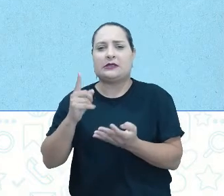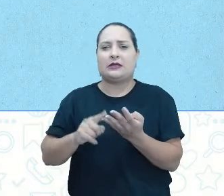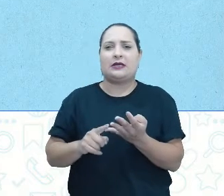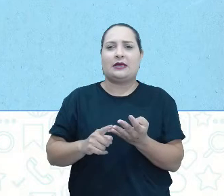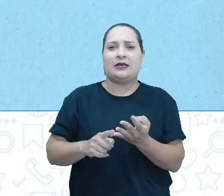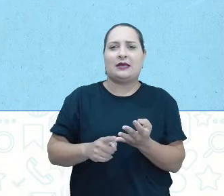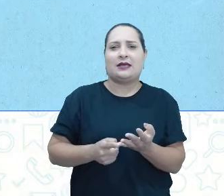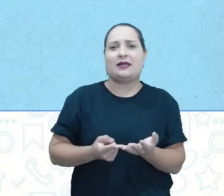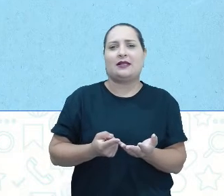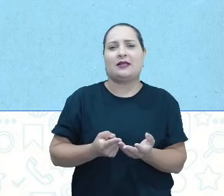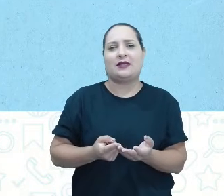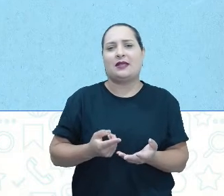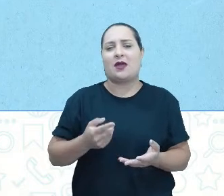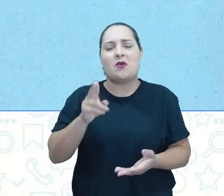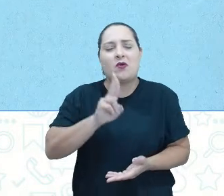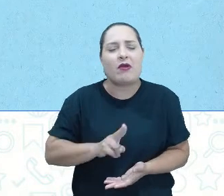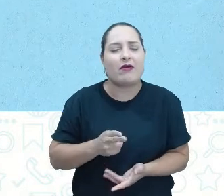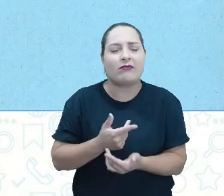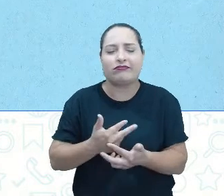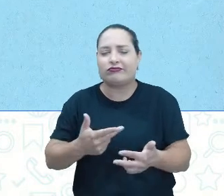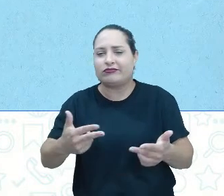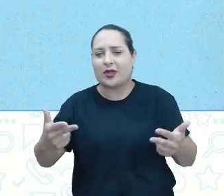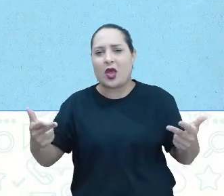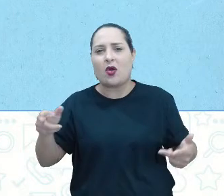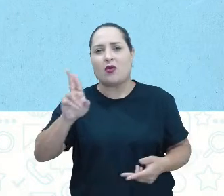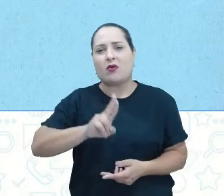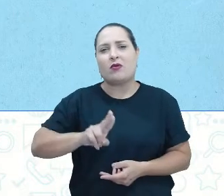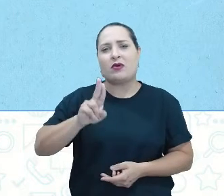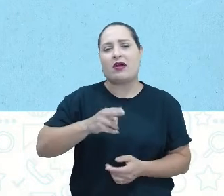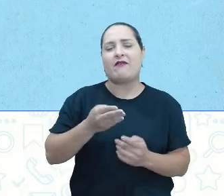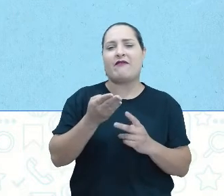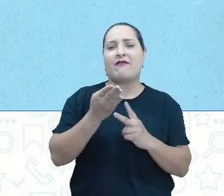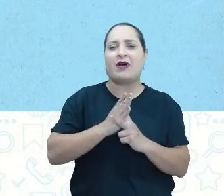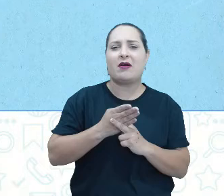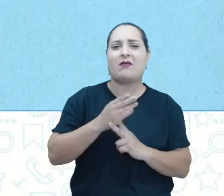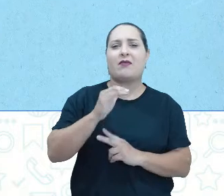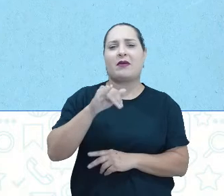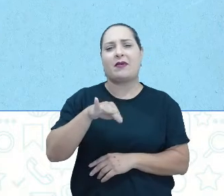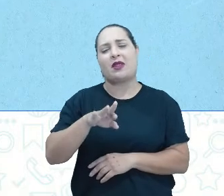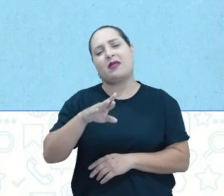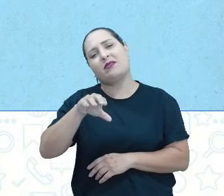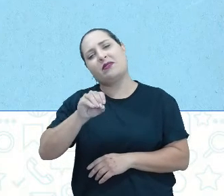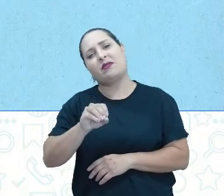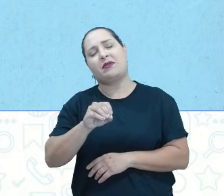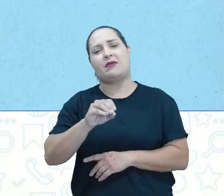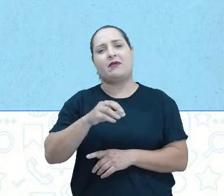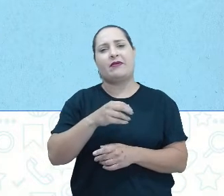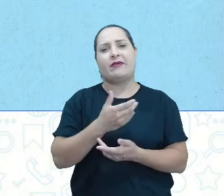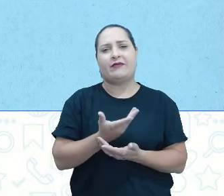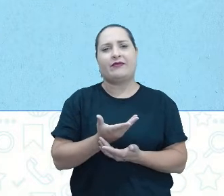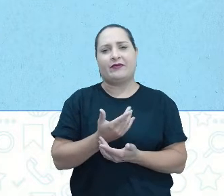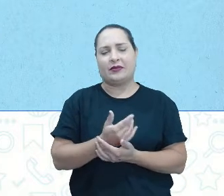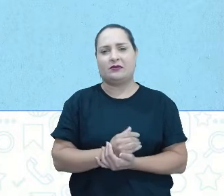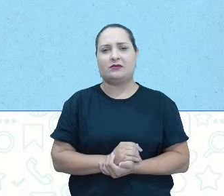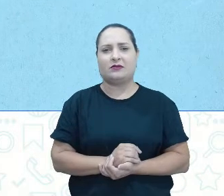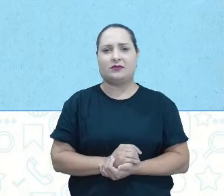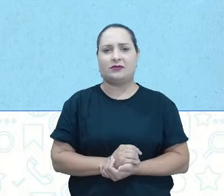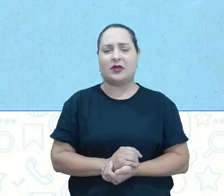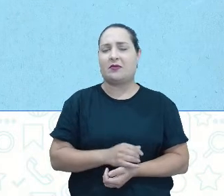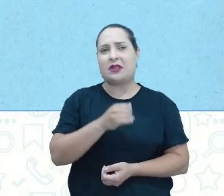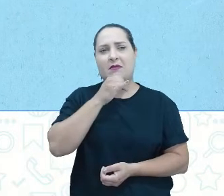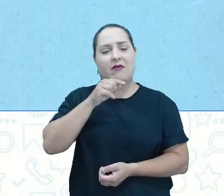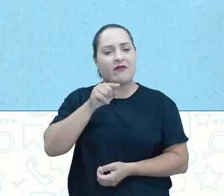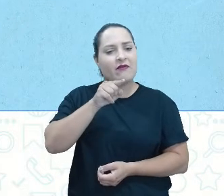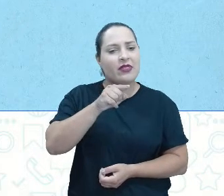mime, desfrute. Uso dos verbos no imperativo, né? Emprego de vocativos, então, você,